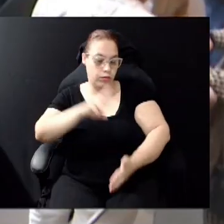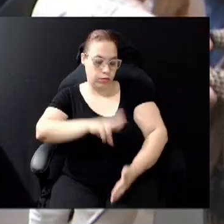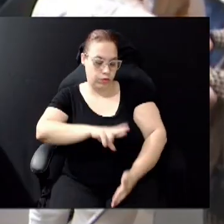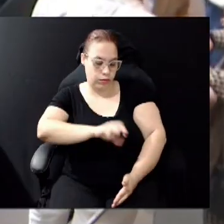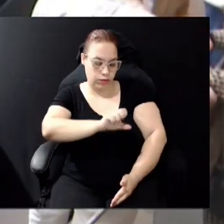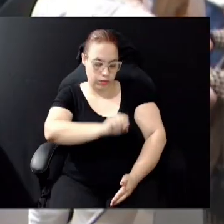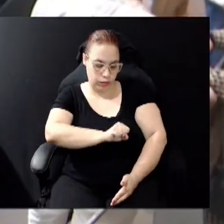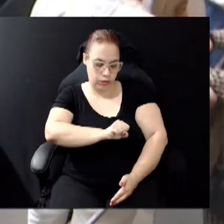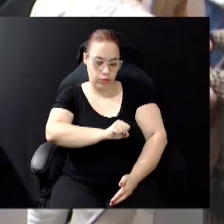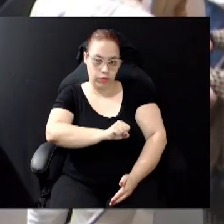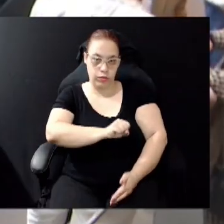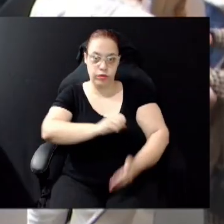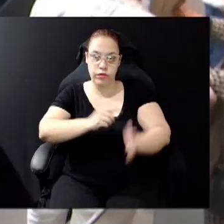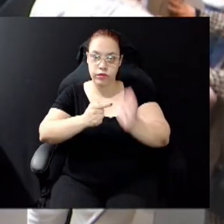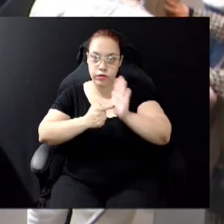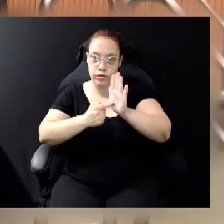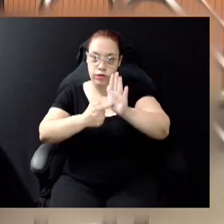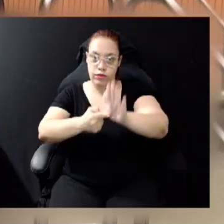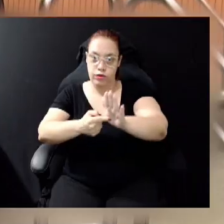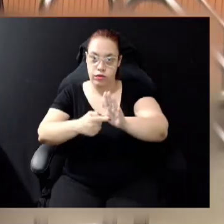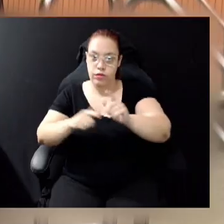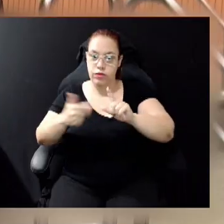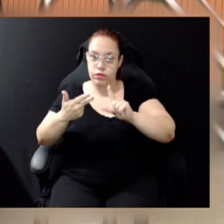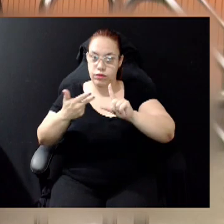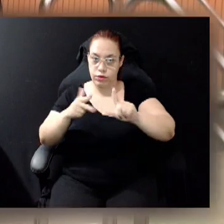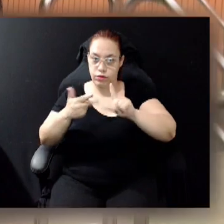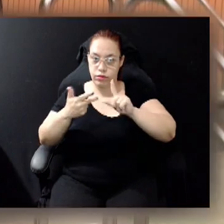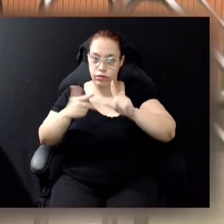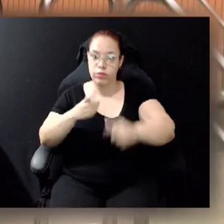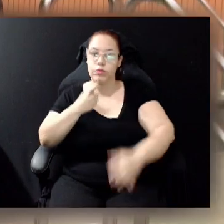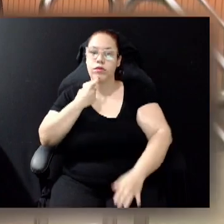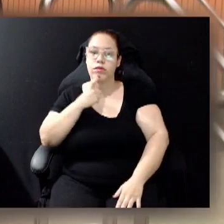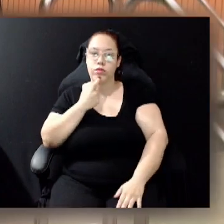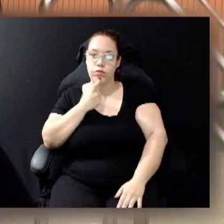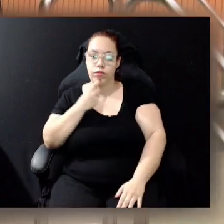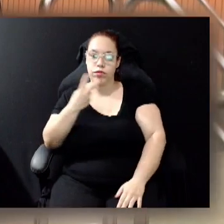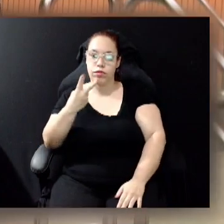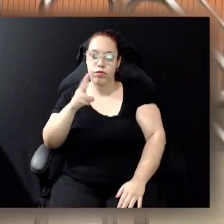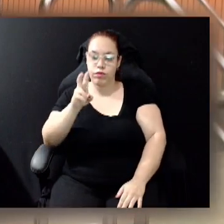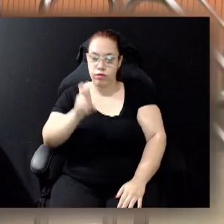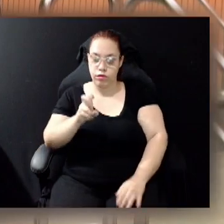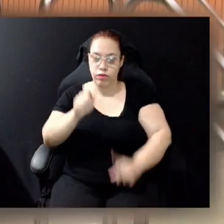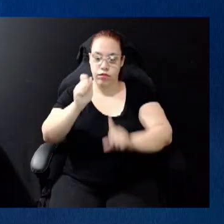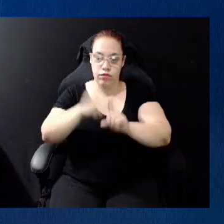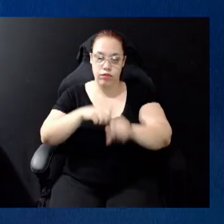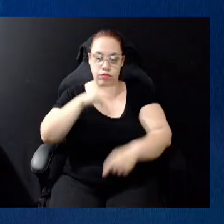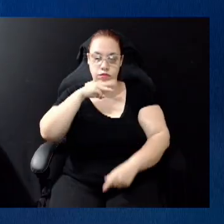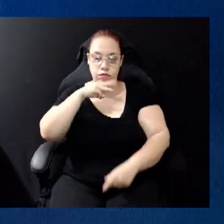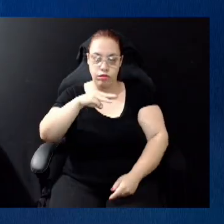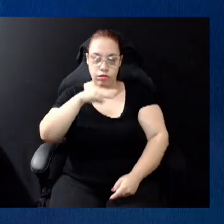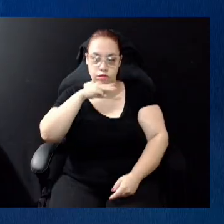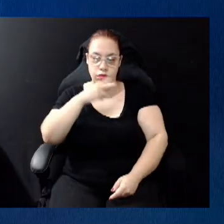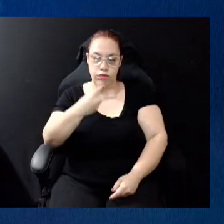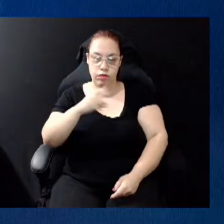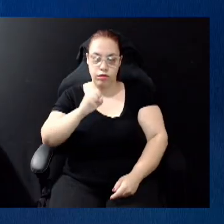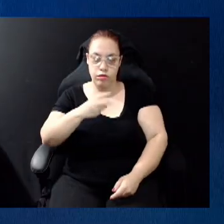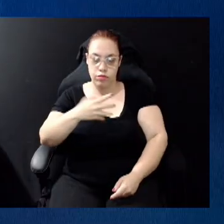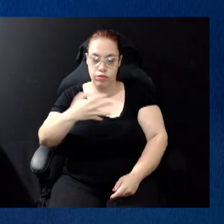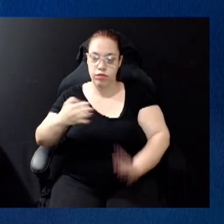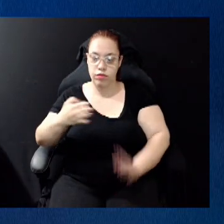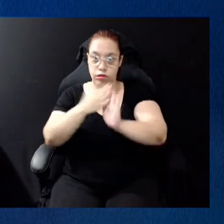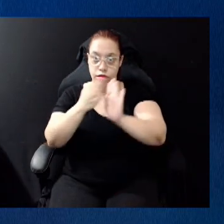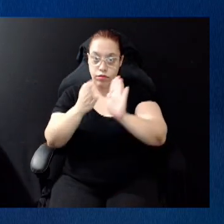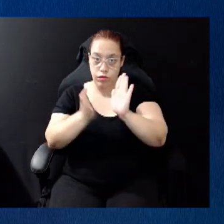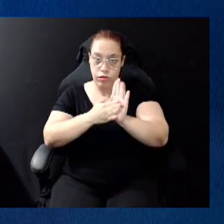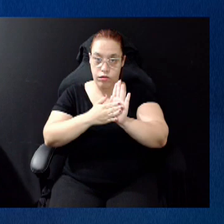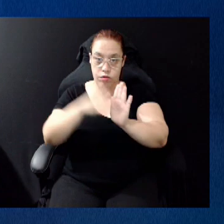foi apresentado no Legislativo Campineiro em 25 de março do mesmo ano. A proposta institui